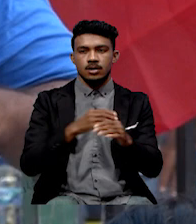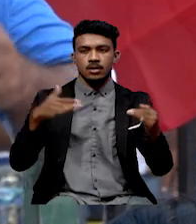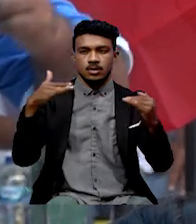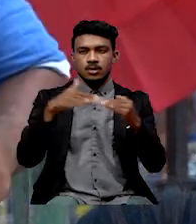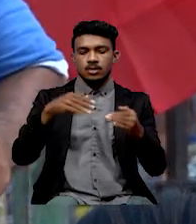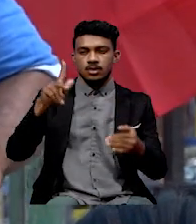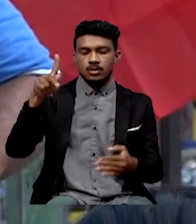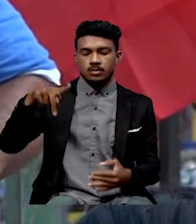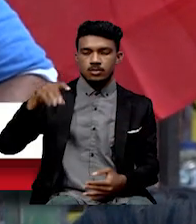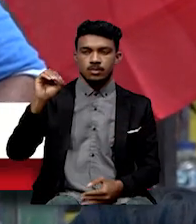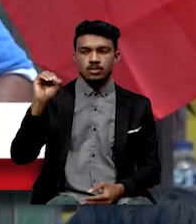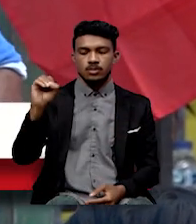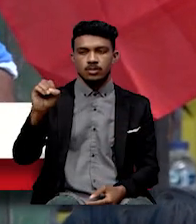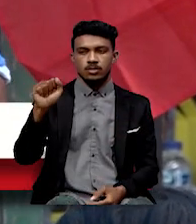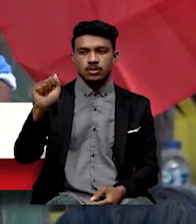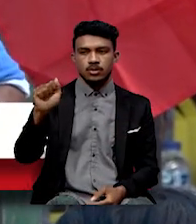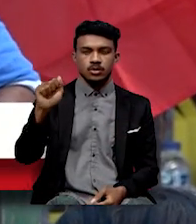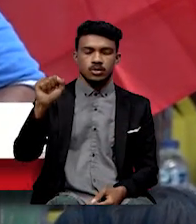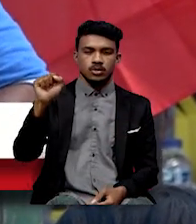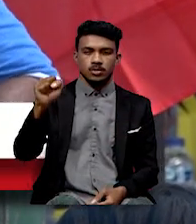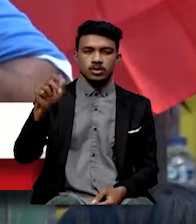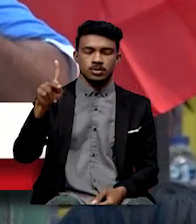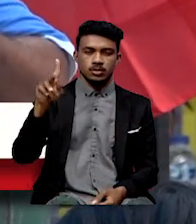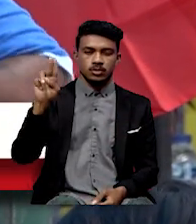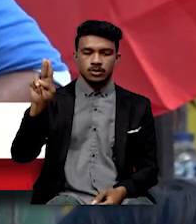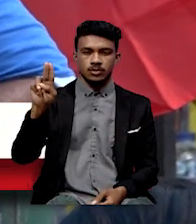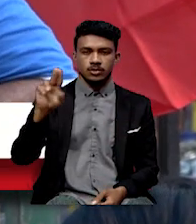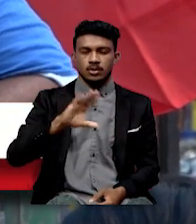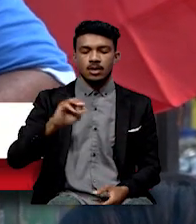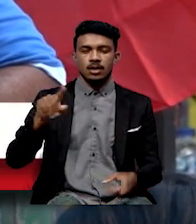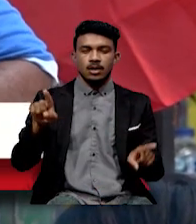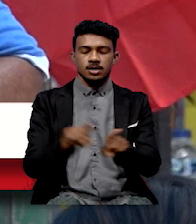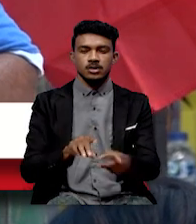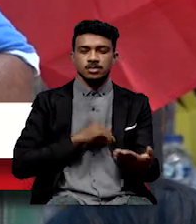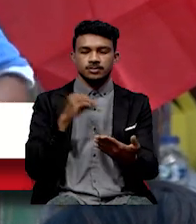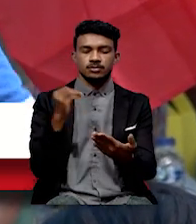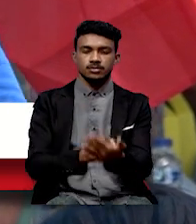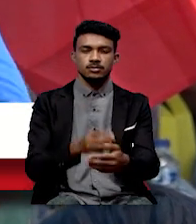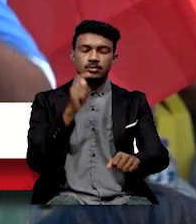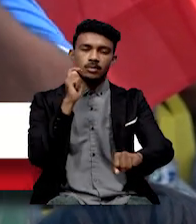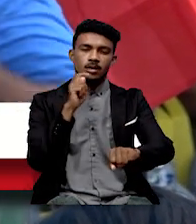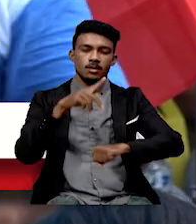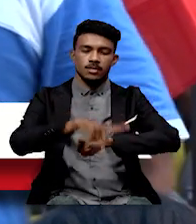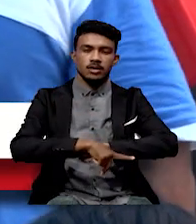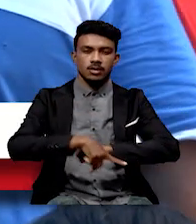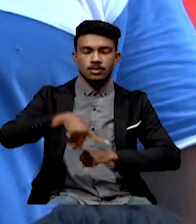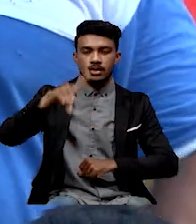atu apoio itania companheiro Assanami. Nebe, anessa presidente Partido Democrático. Ito ofrece